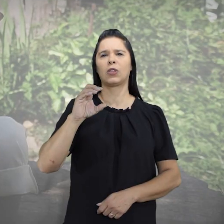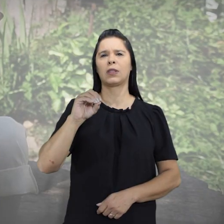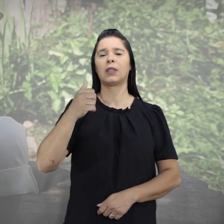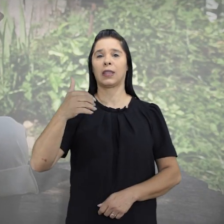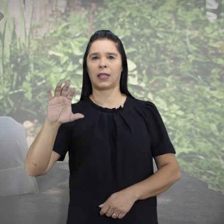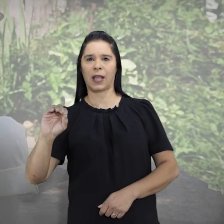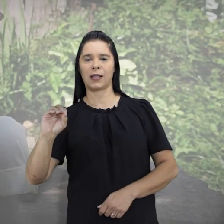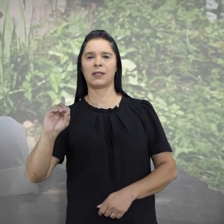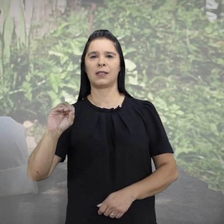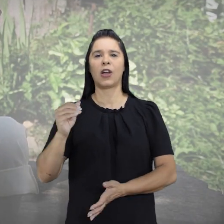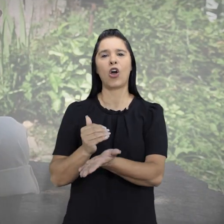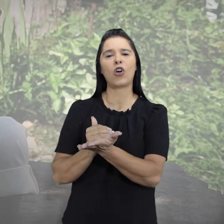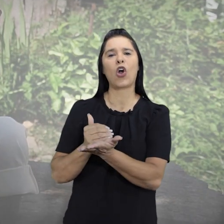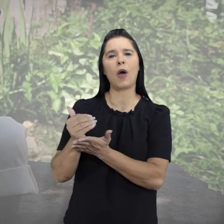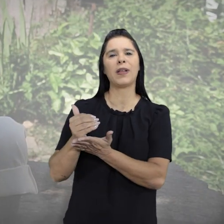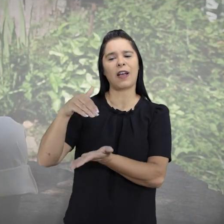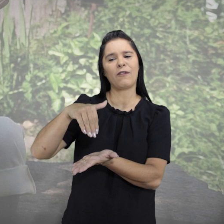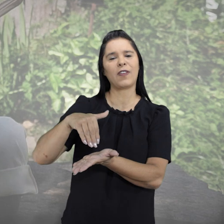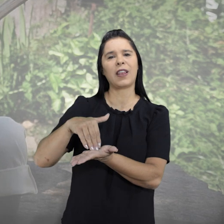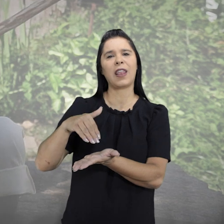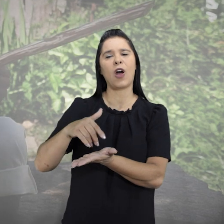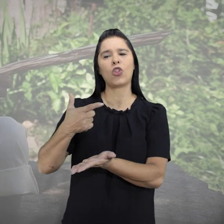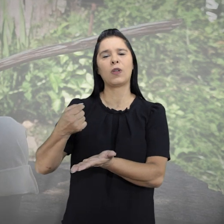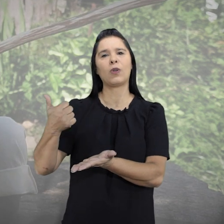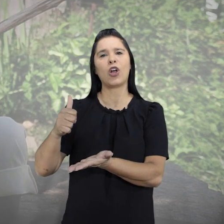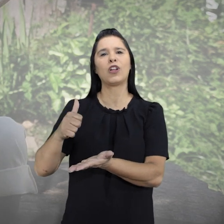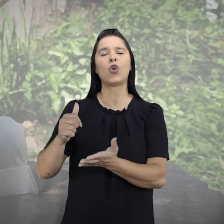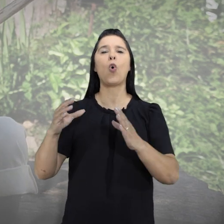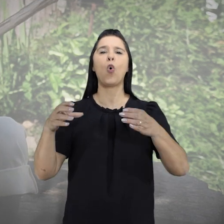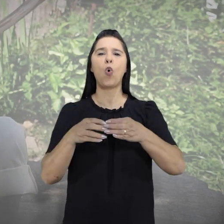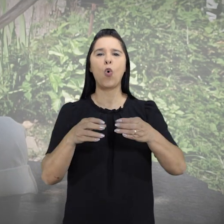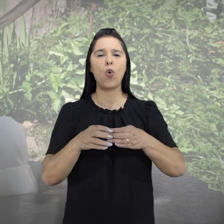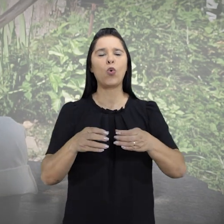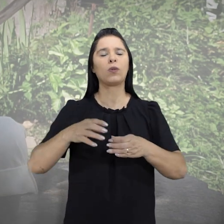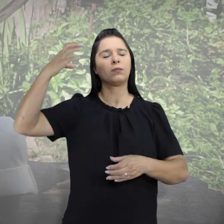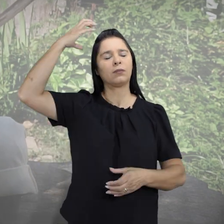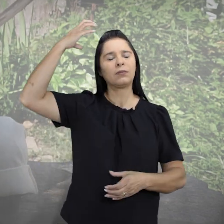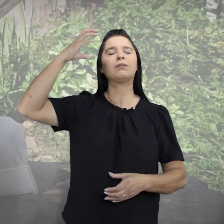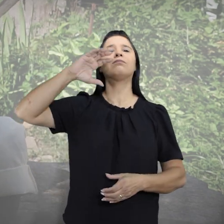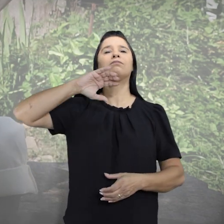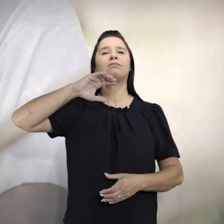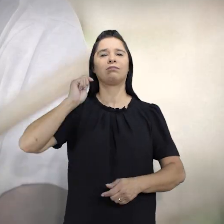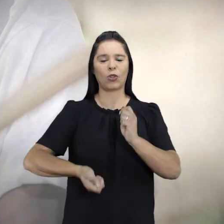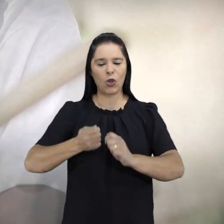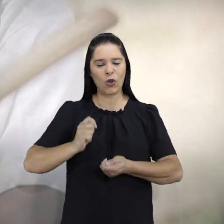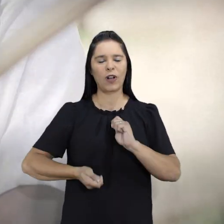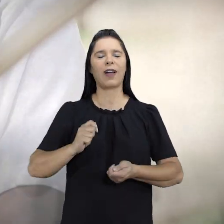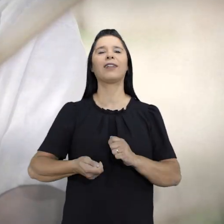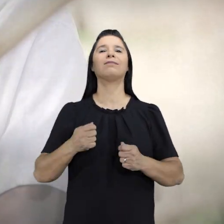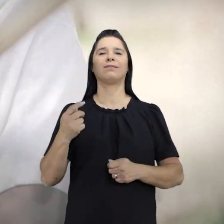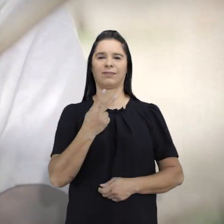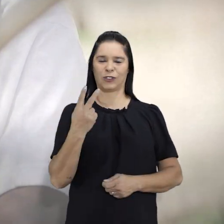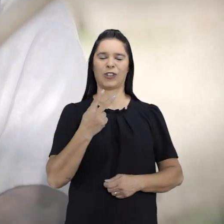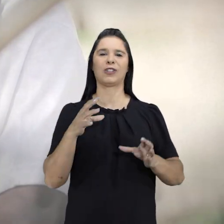2010, final de 2010 para 2011, o grupo de congado Nossa Senhora do Rosário e Escrava Anastácia. Como o pessoal da